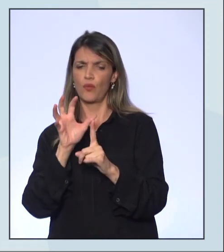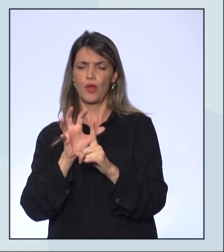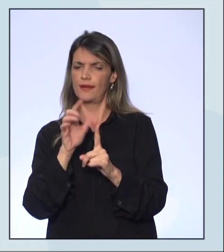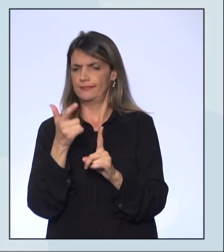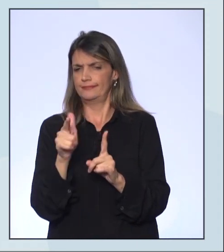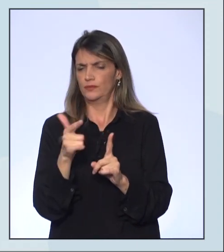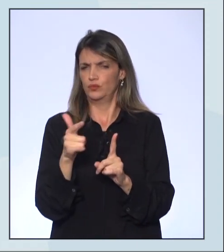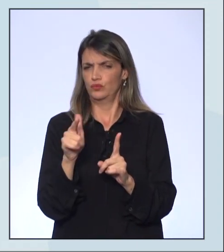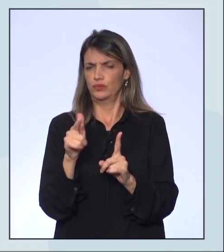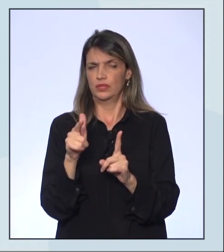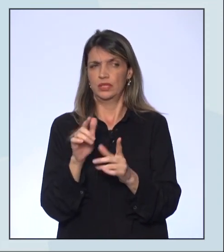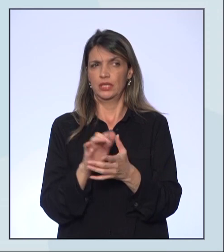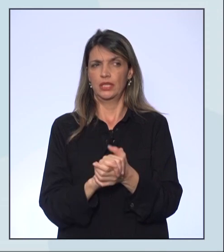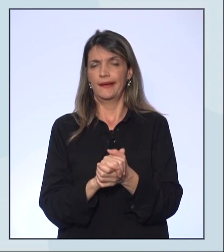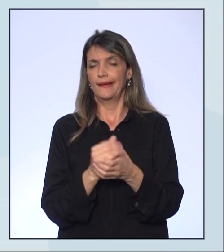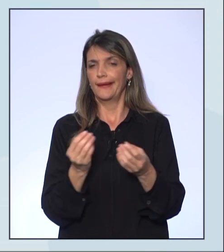influência